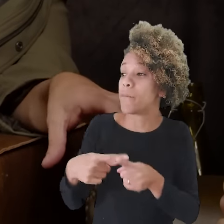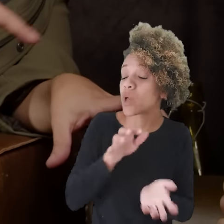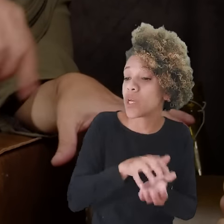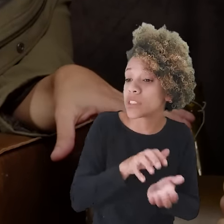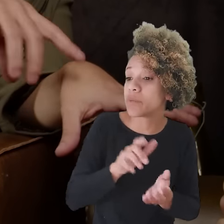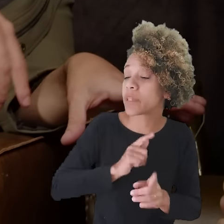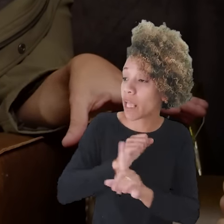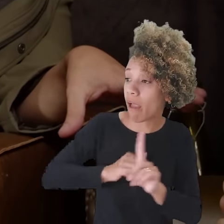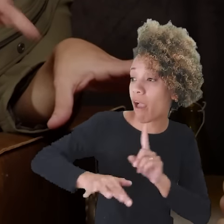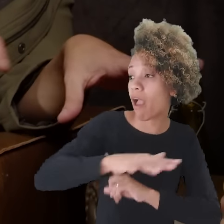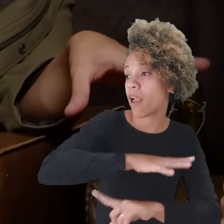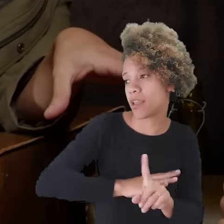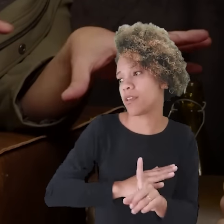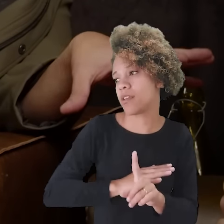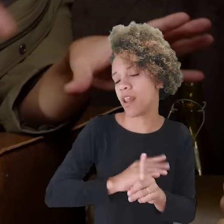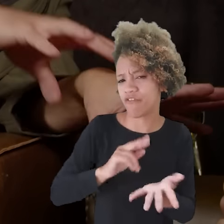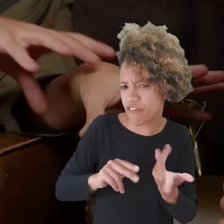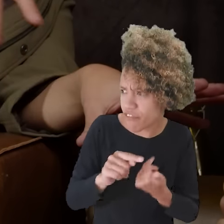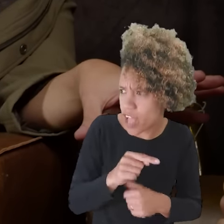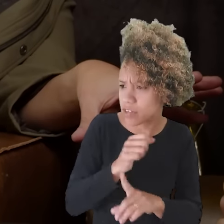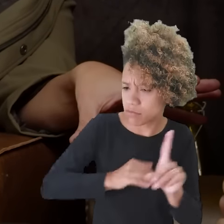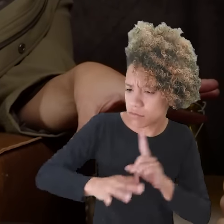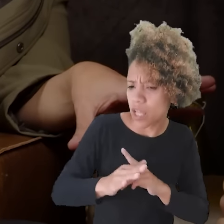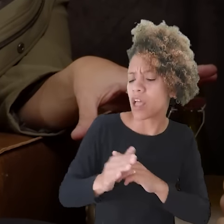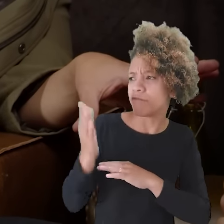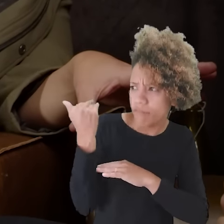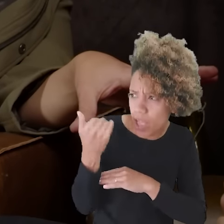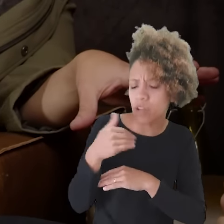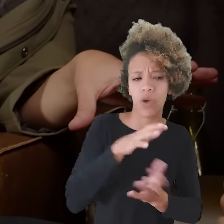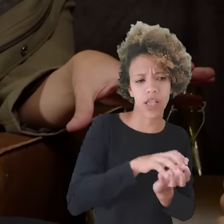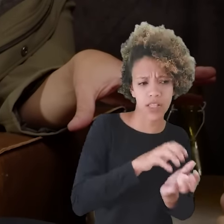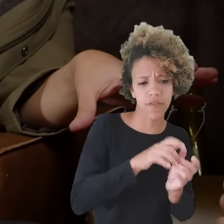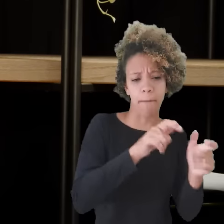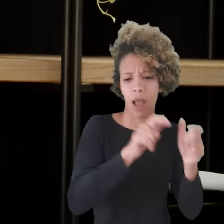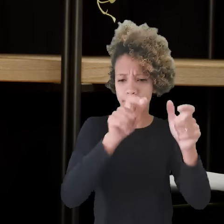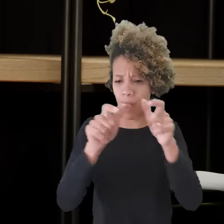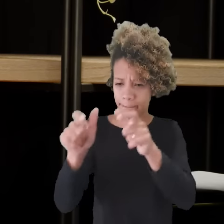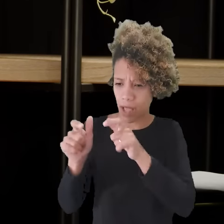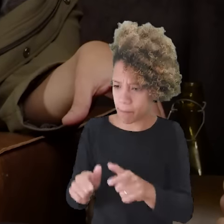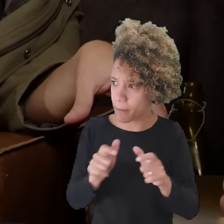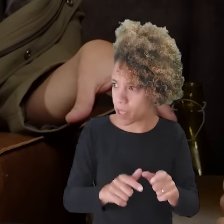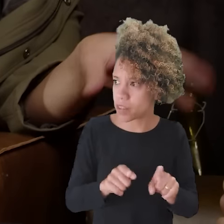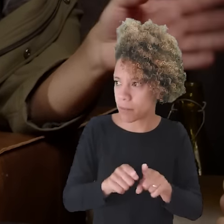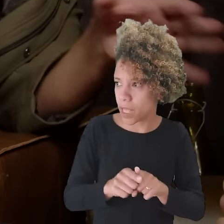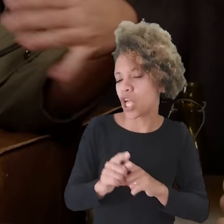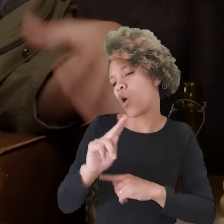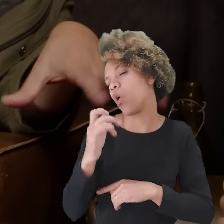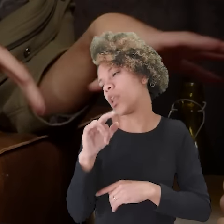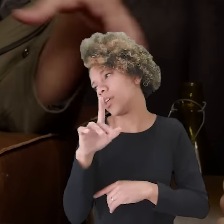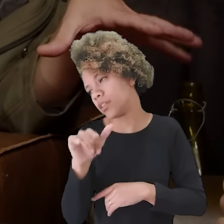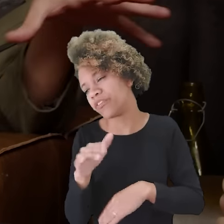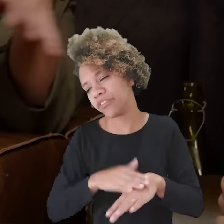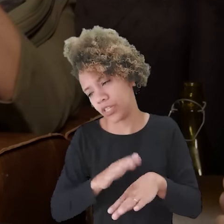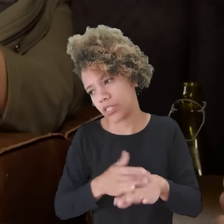Recife ele tem a ilha do várias ilhas de Recife antigo outro bairro e outro bairro Então são várias Pontes sim que até os holandeses que fizeram para você